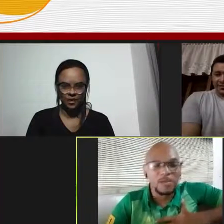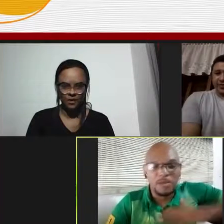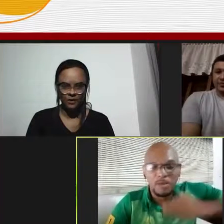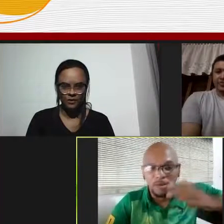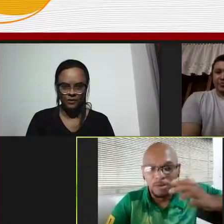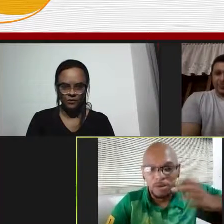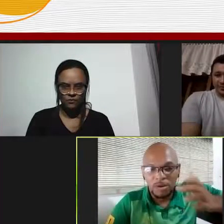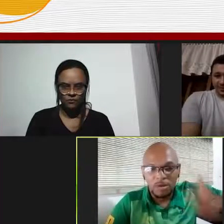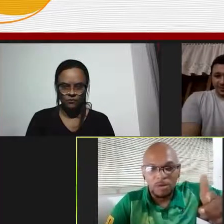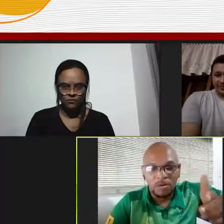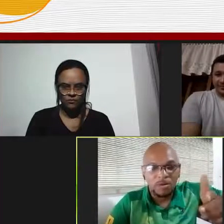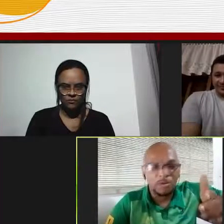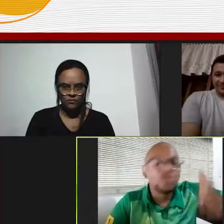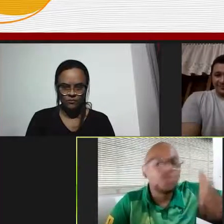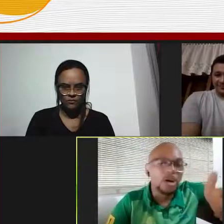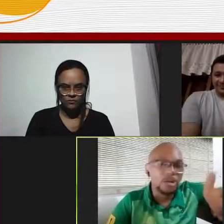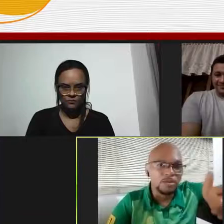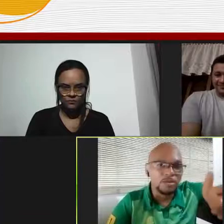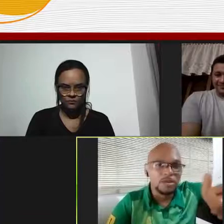tenho